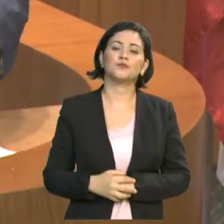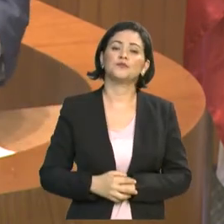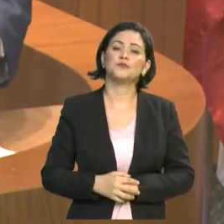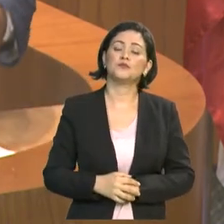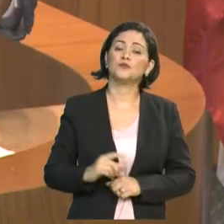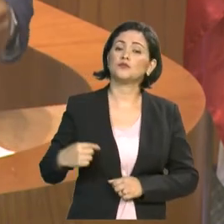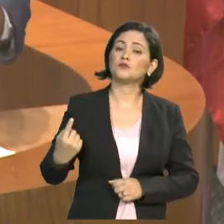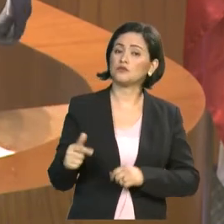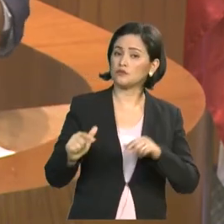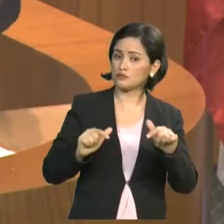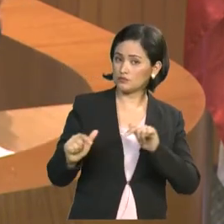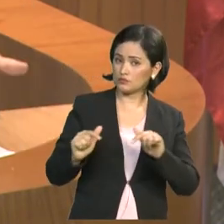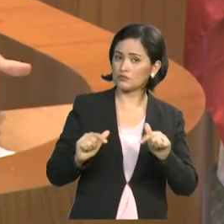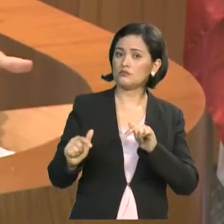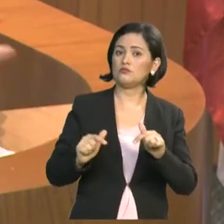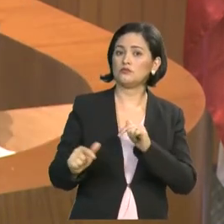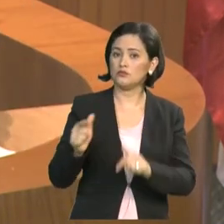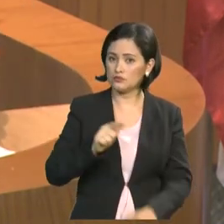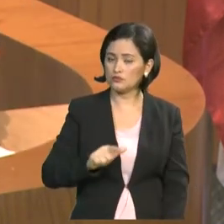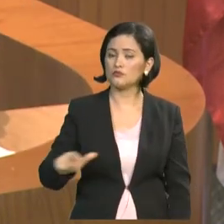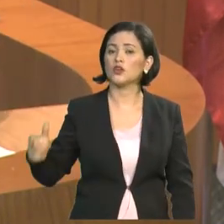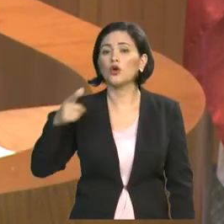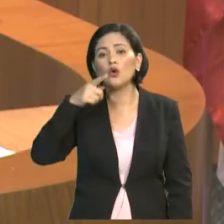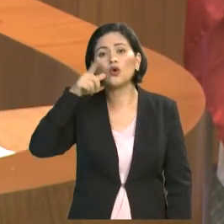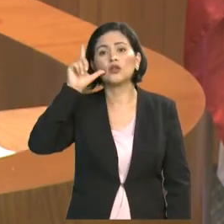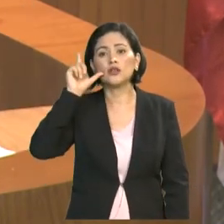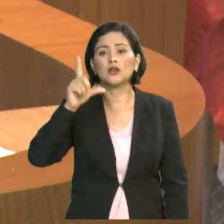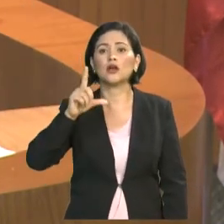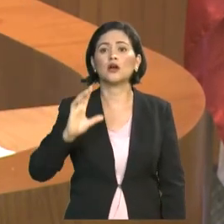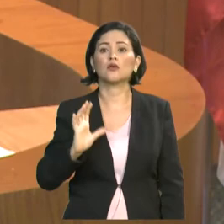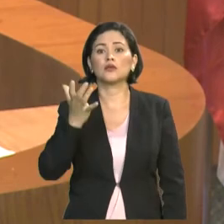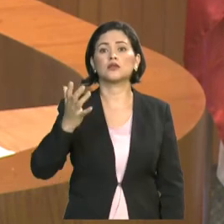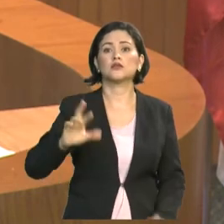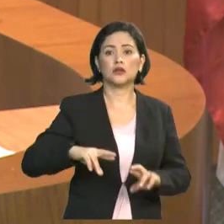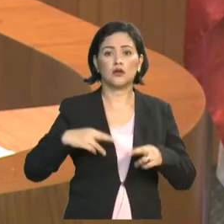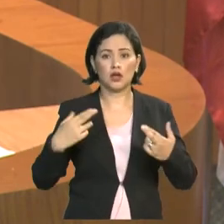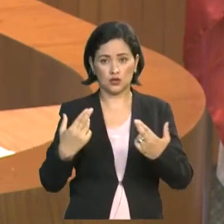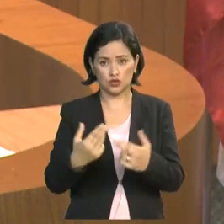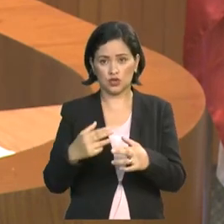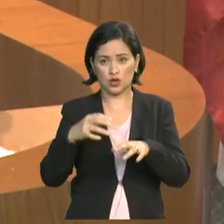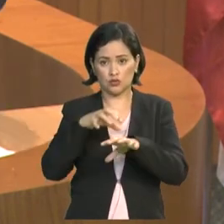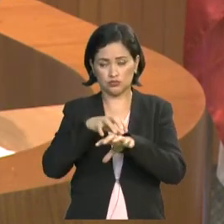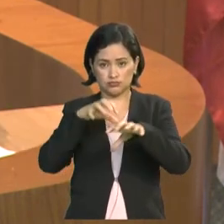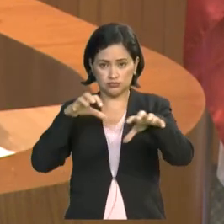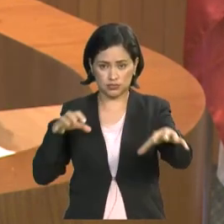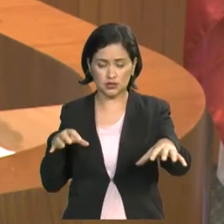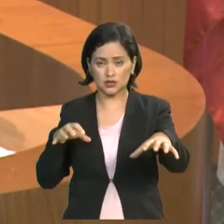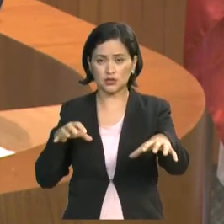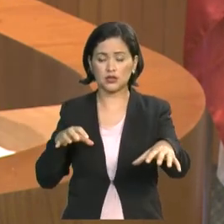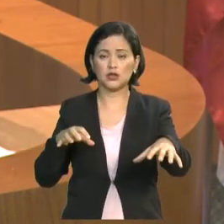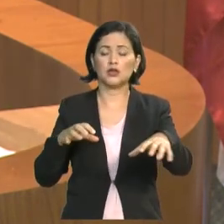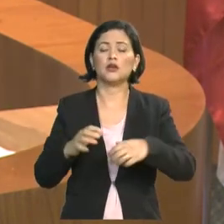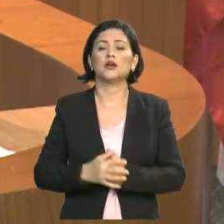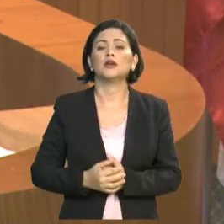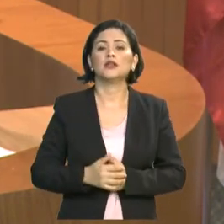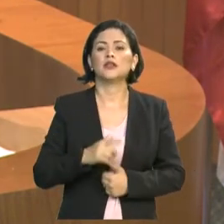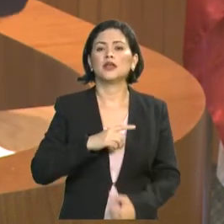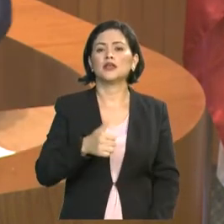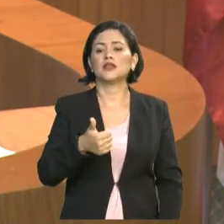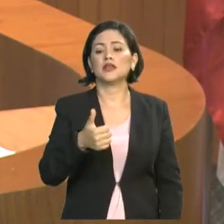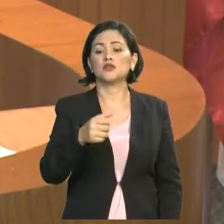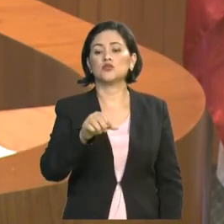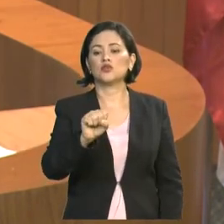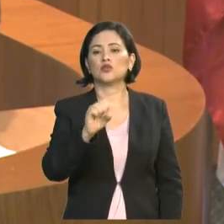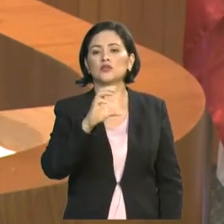nós apresentamos 18 requerimentos à CPI do Senado, todos eles aprovados, inclusive com solicitação de informação do